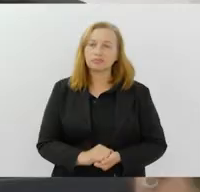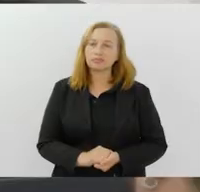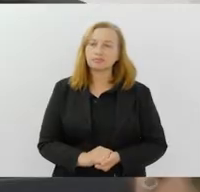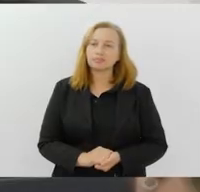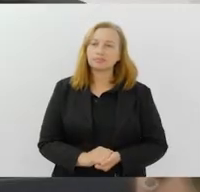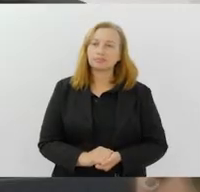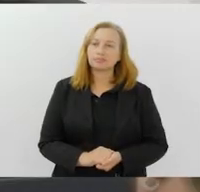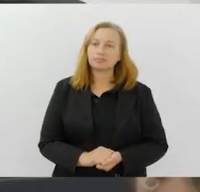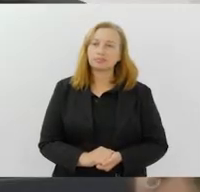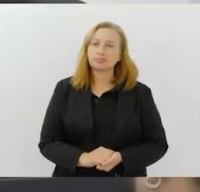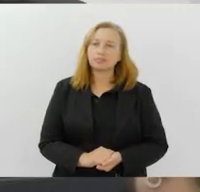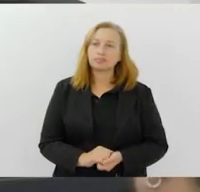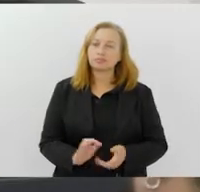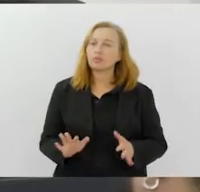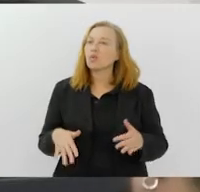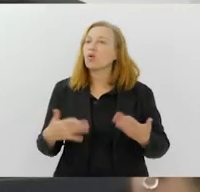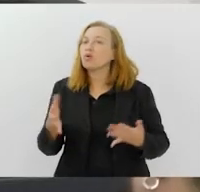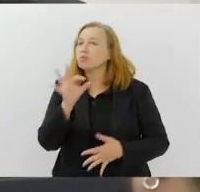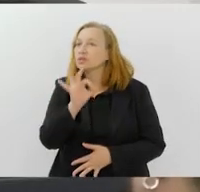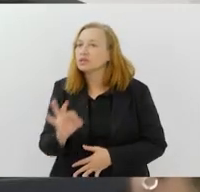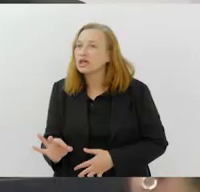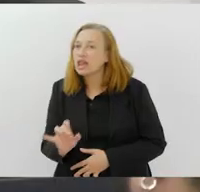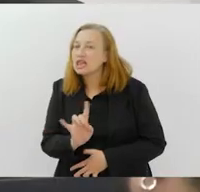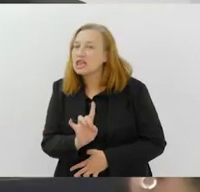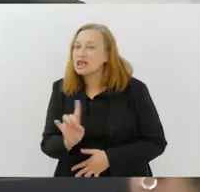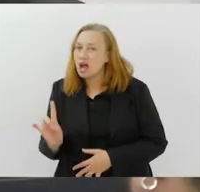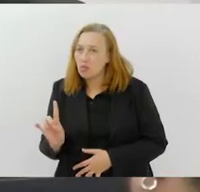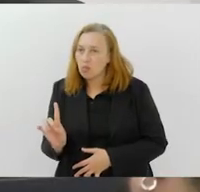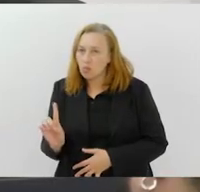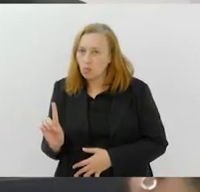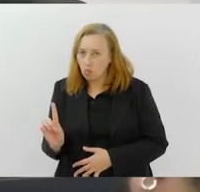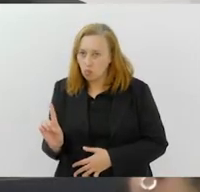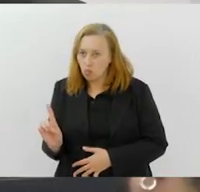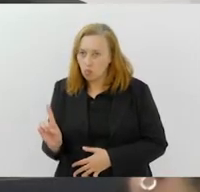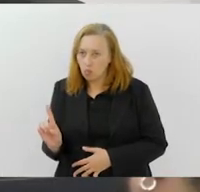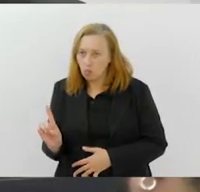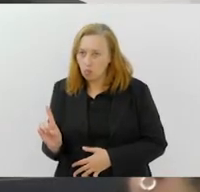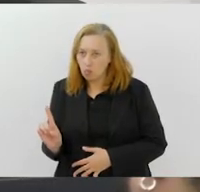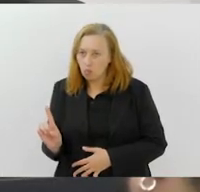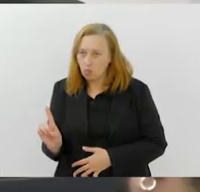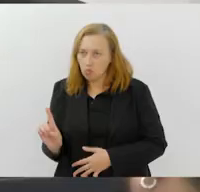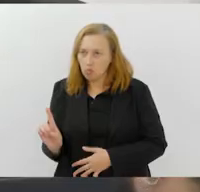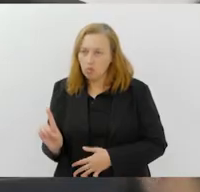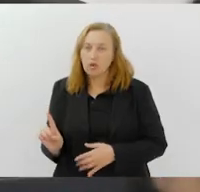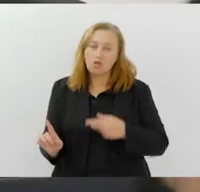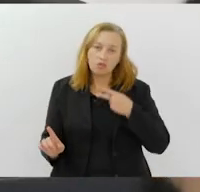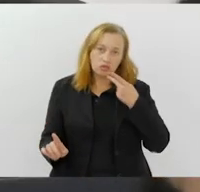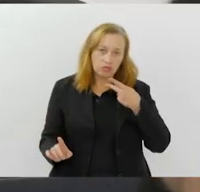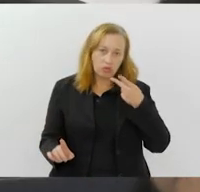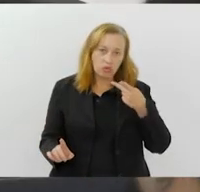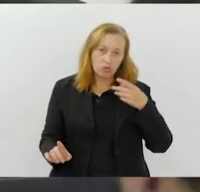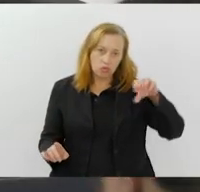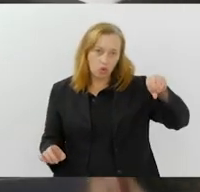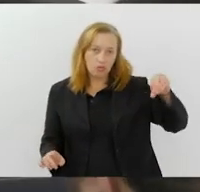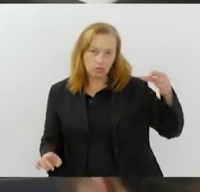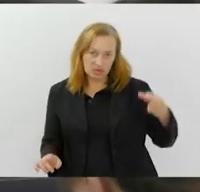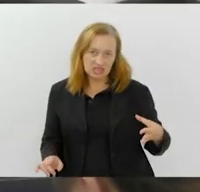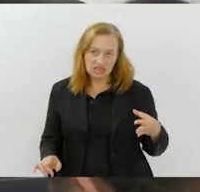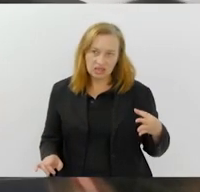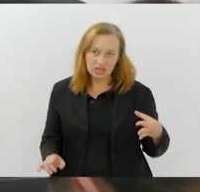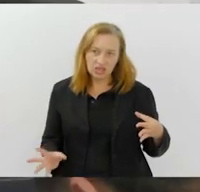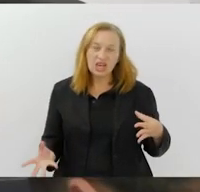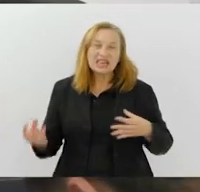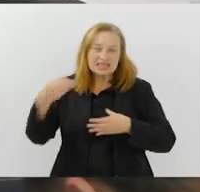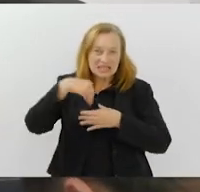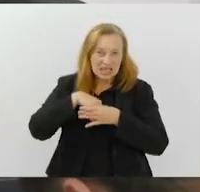eh qual o percentual dos não aí você falou a 99% dentro